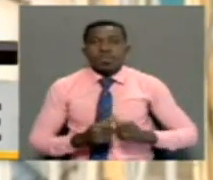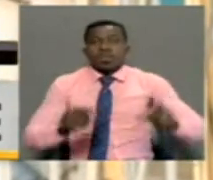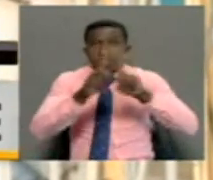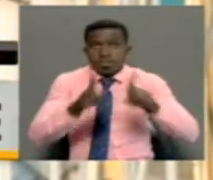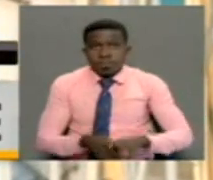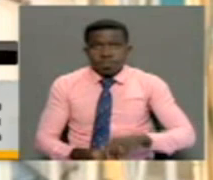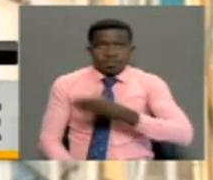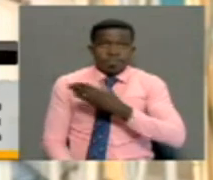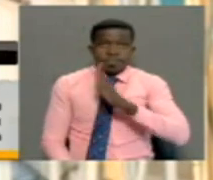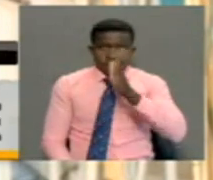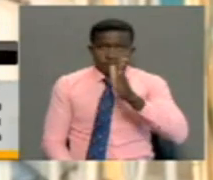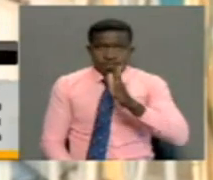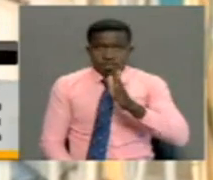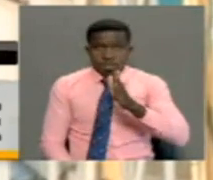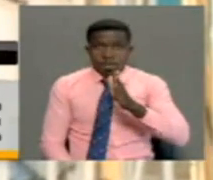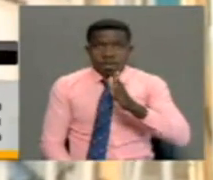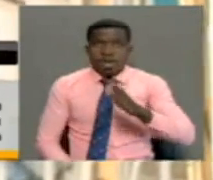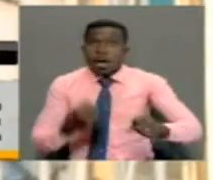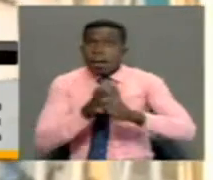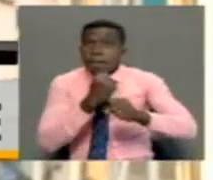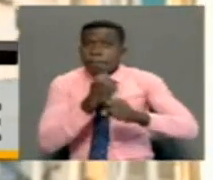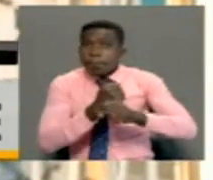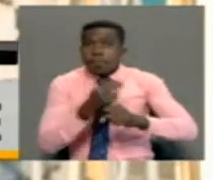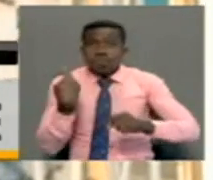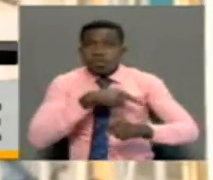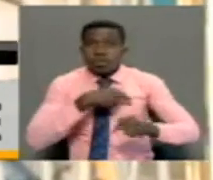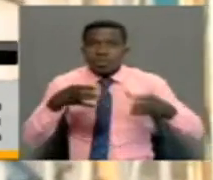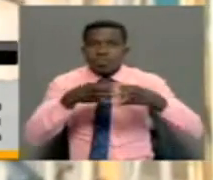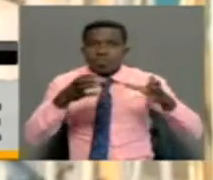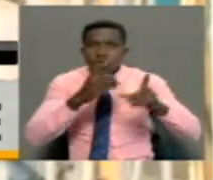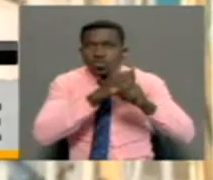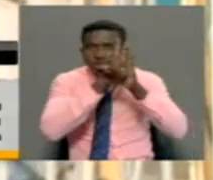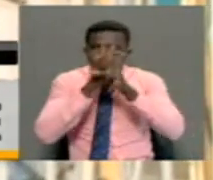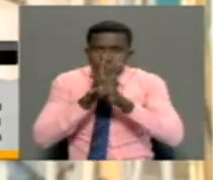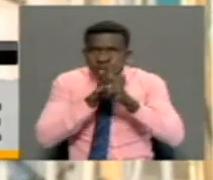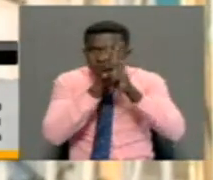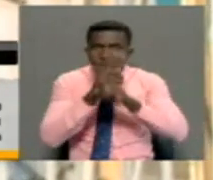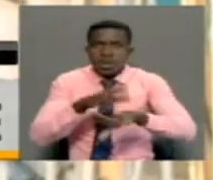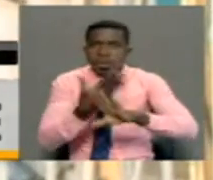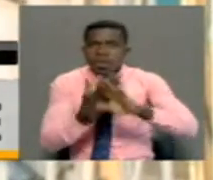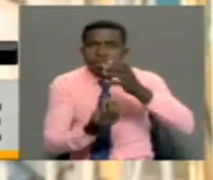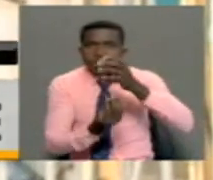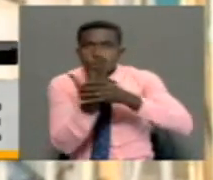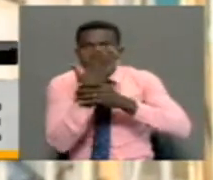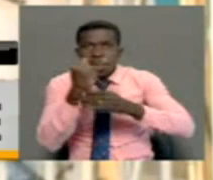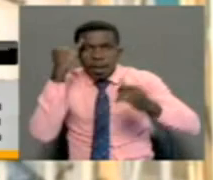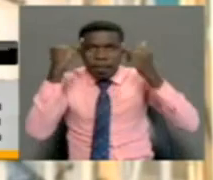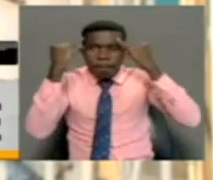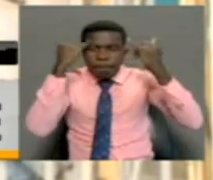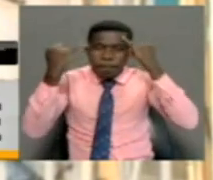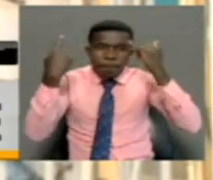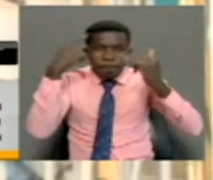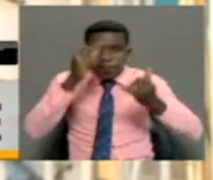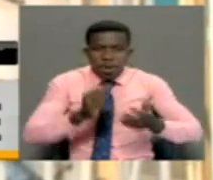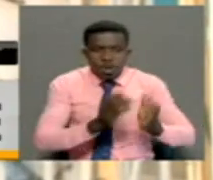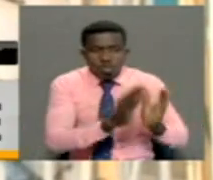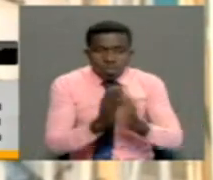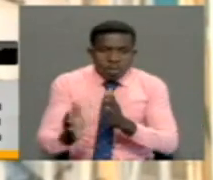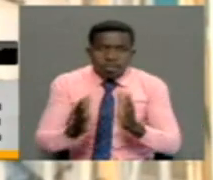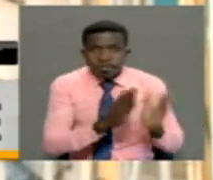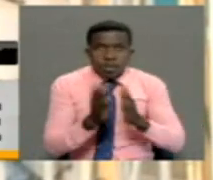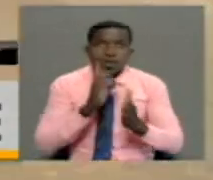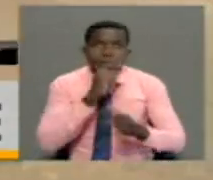que é vocação do próprio Instituto também criar as condições de padronização dos